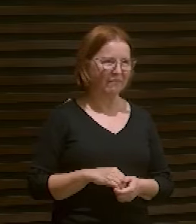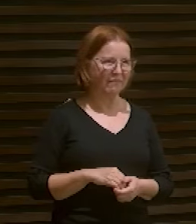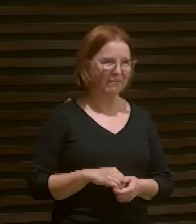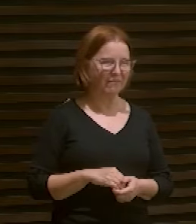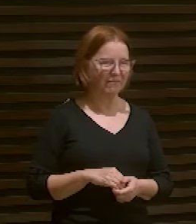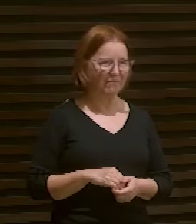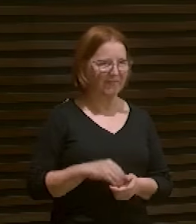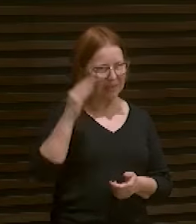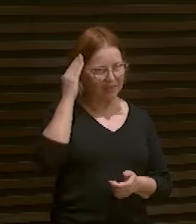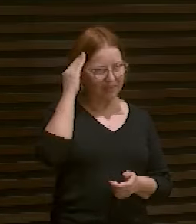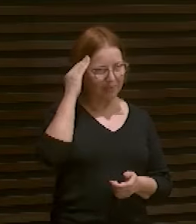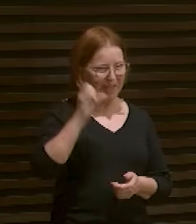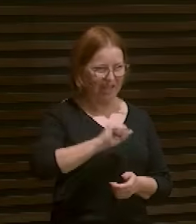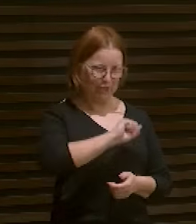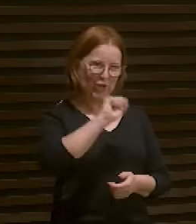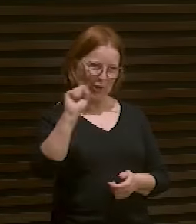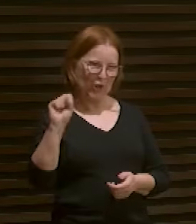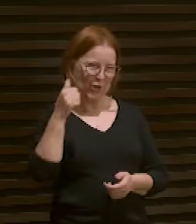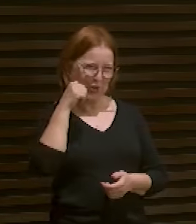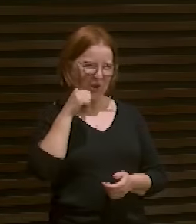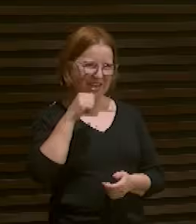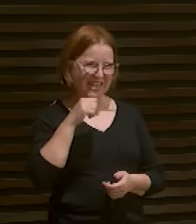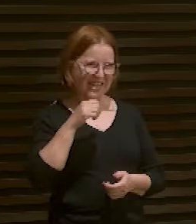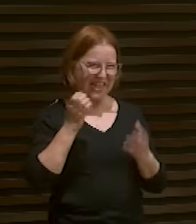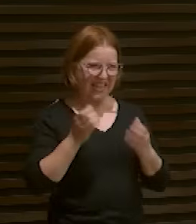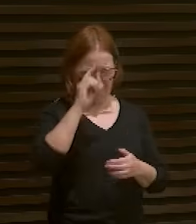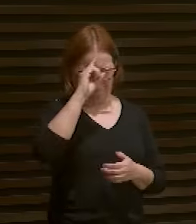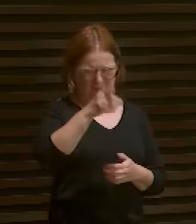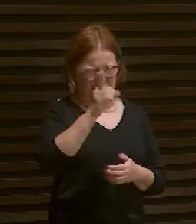Sabe aquela sogra que quer mandar na sua vida?